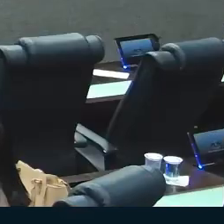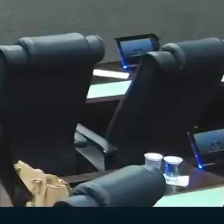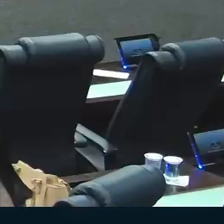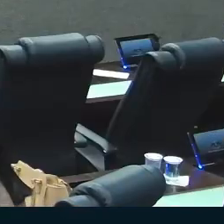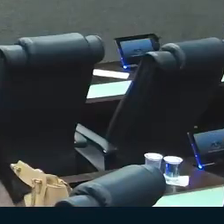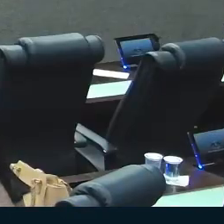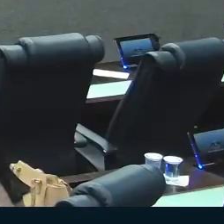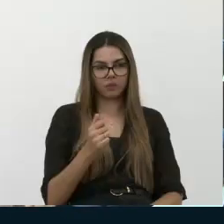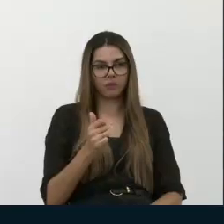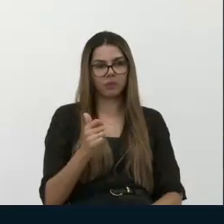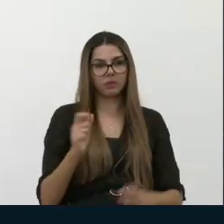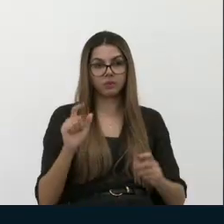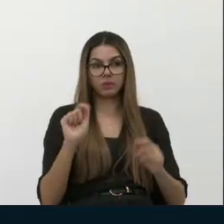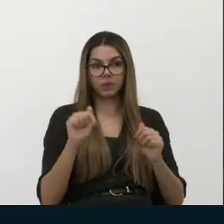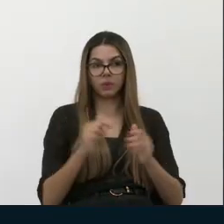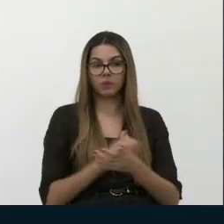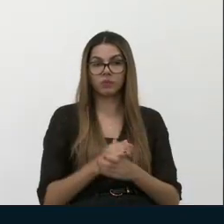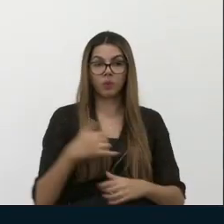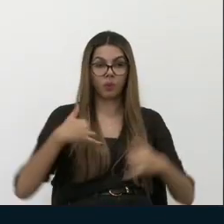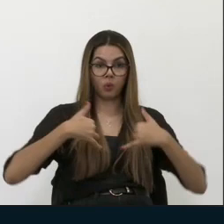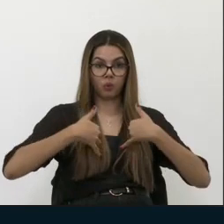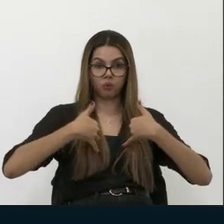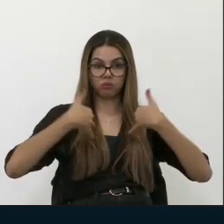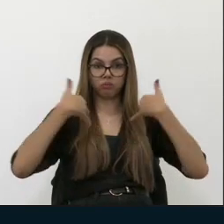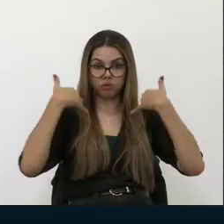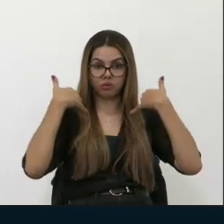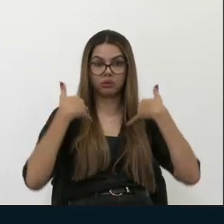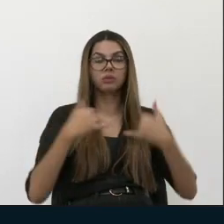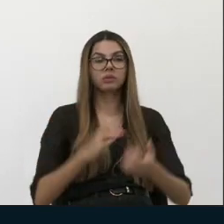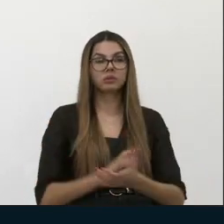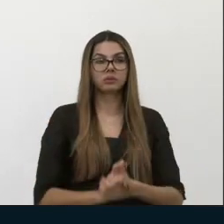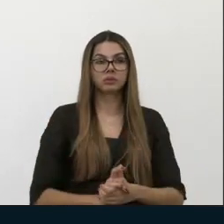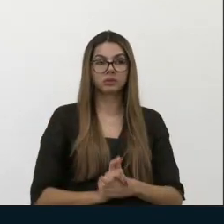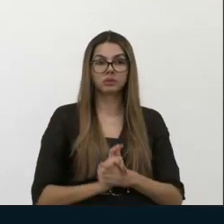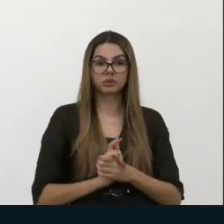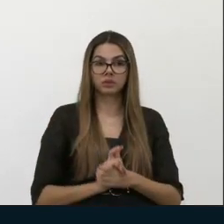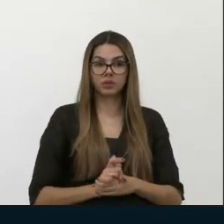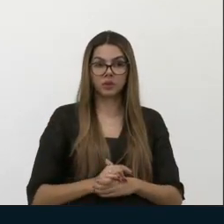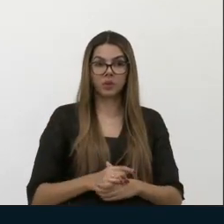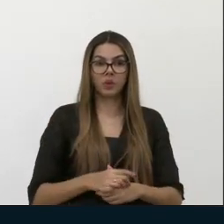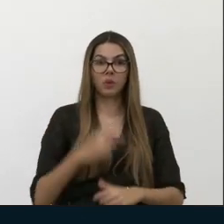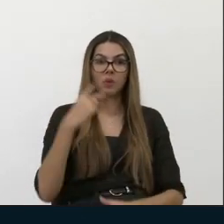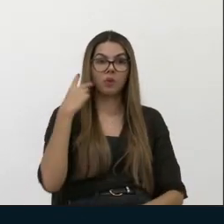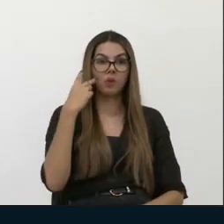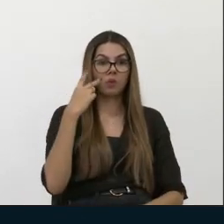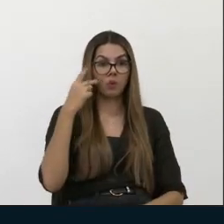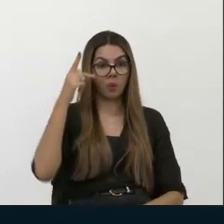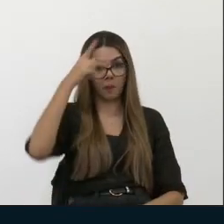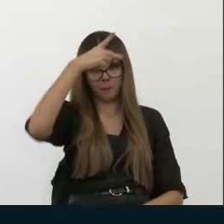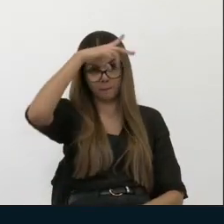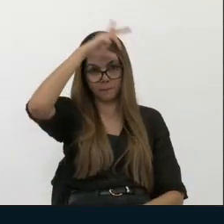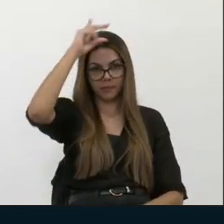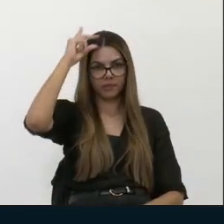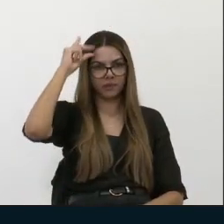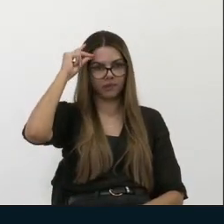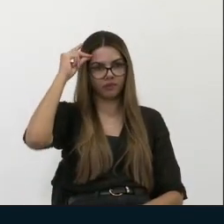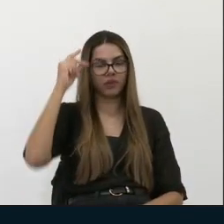me orgulha, e, aliás, é o que está disparado na frente, vai ser o próximo prefeito